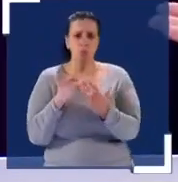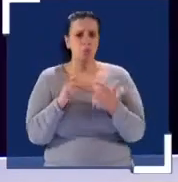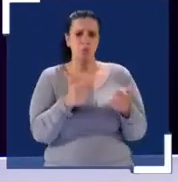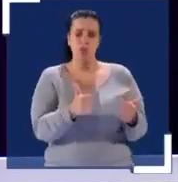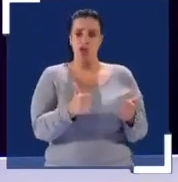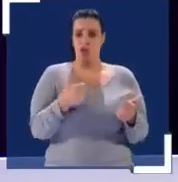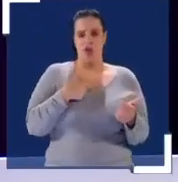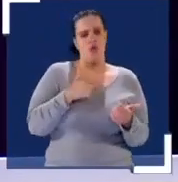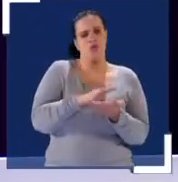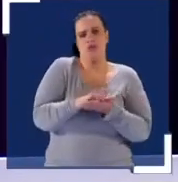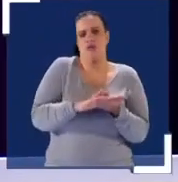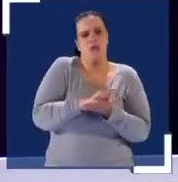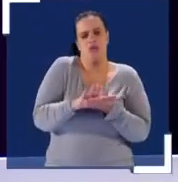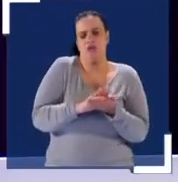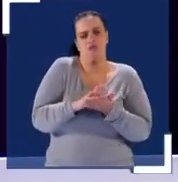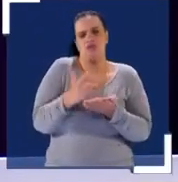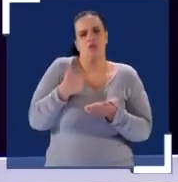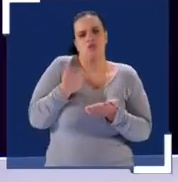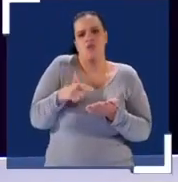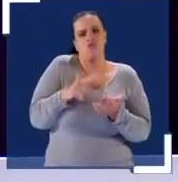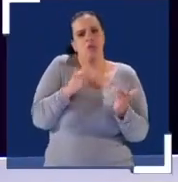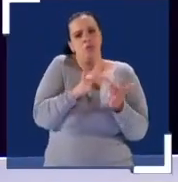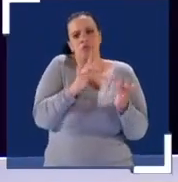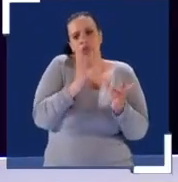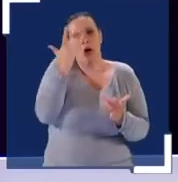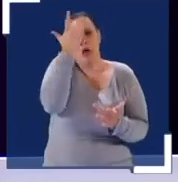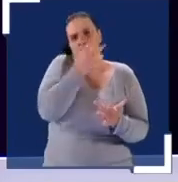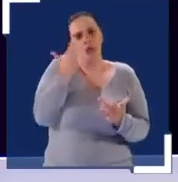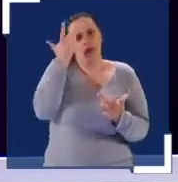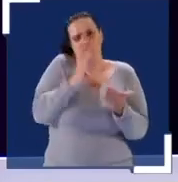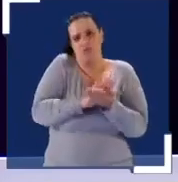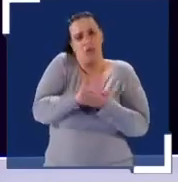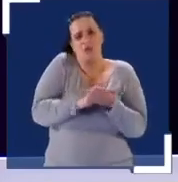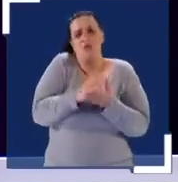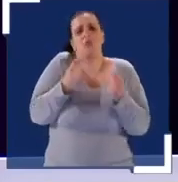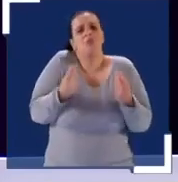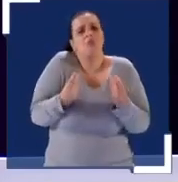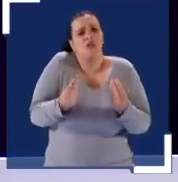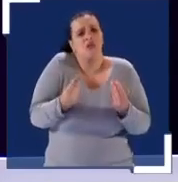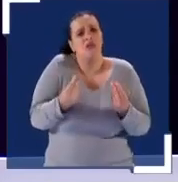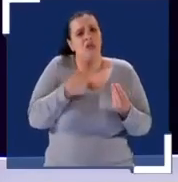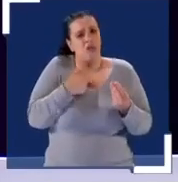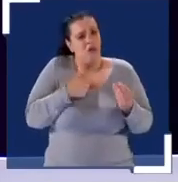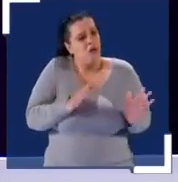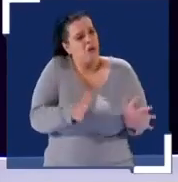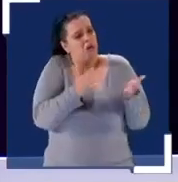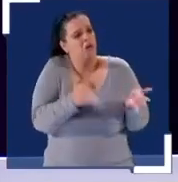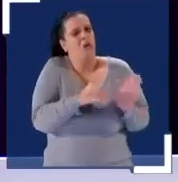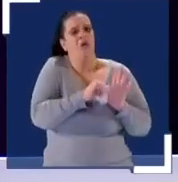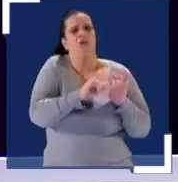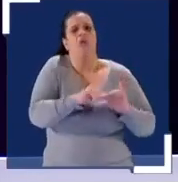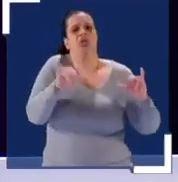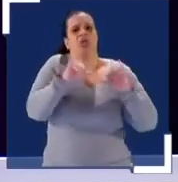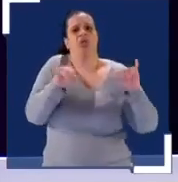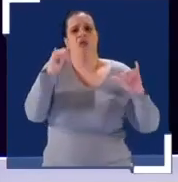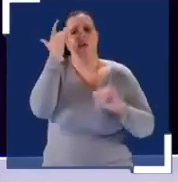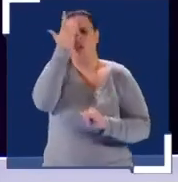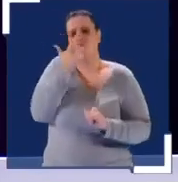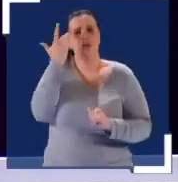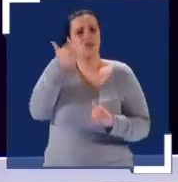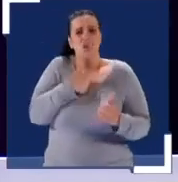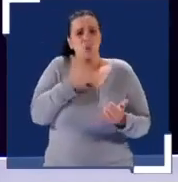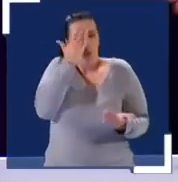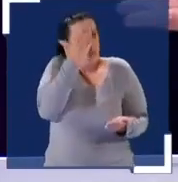nenhuma relação com o Haddad, portanto, não tenho relação com eles. Não teria por que fazer campanha para ele, não tenho menor grau